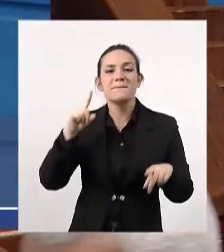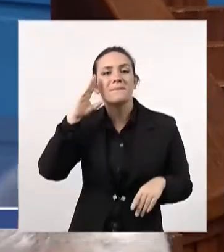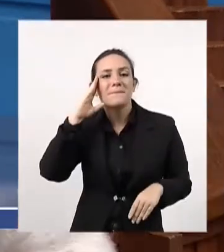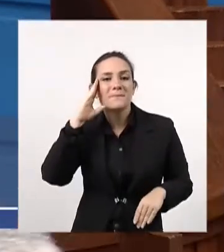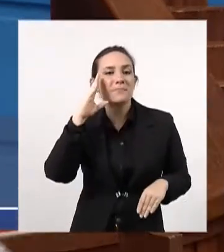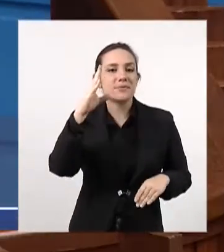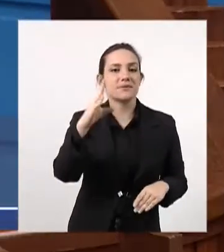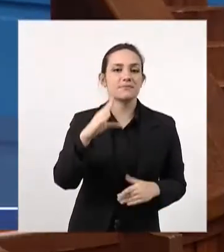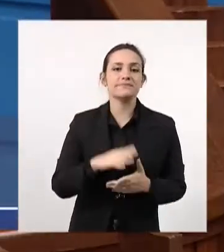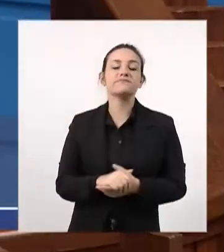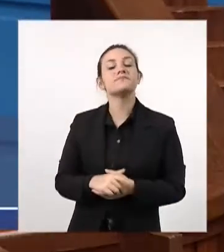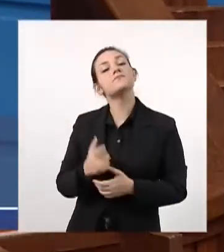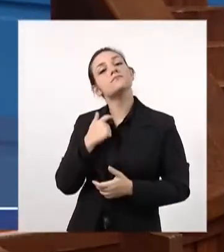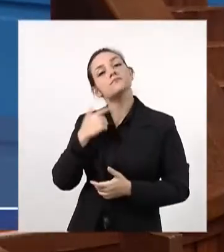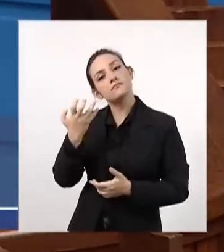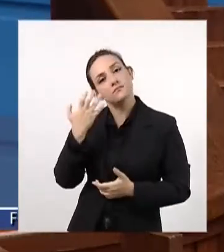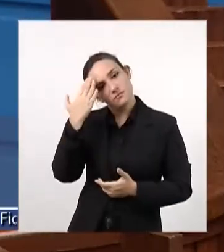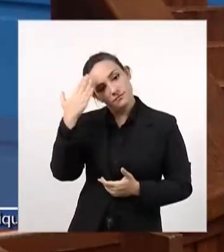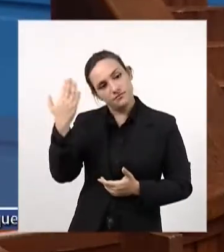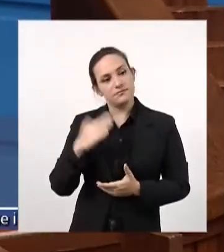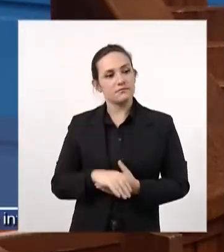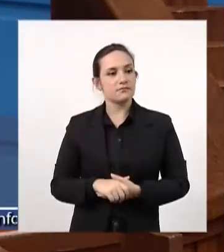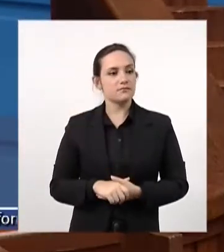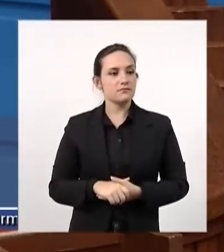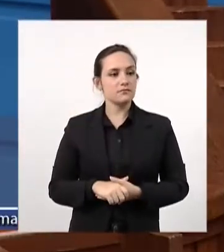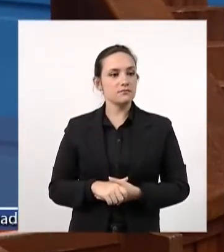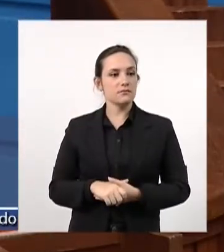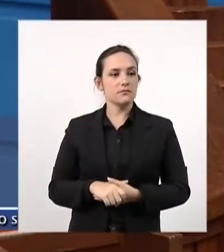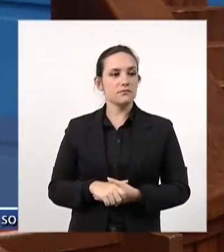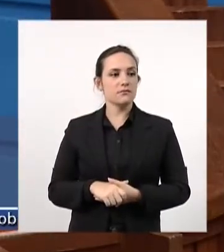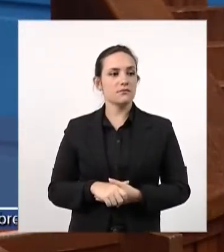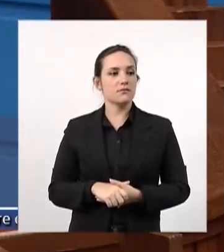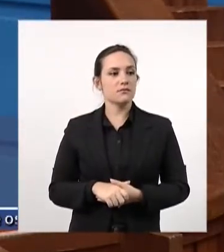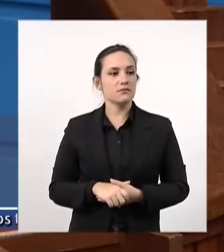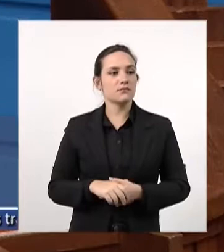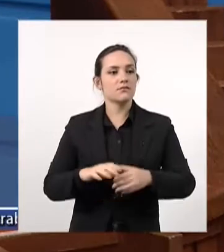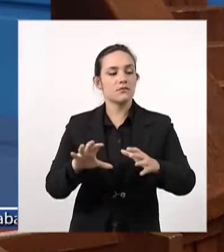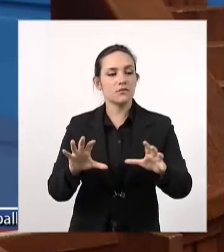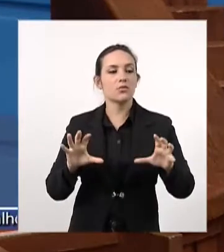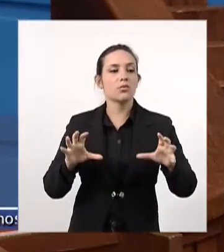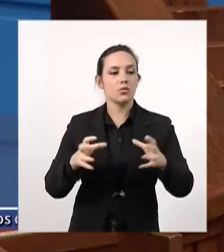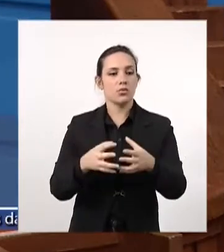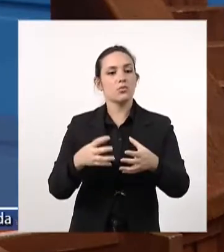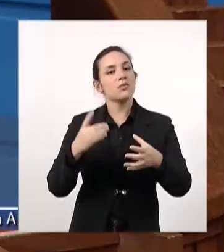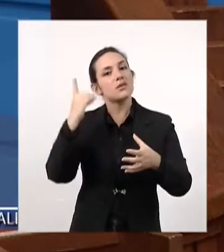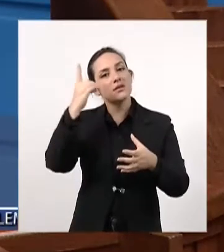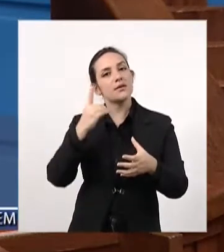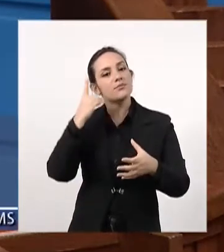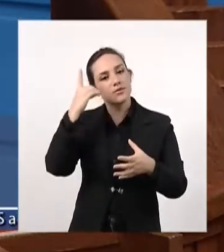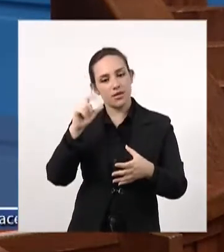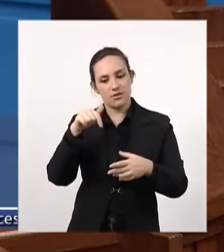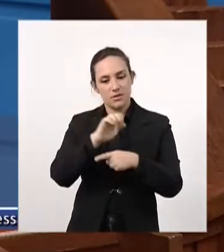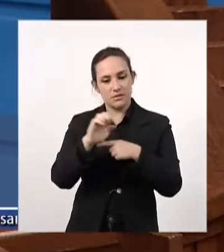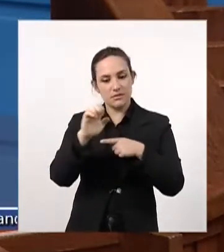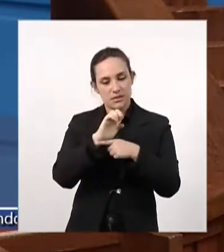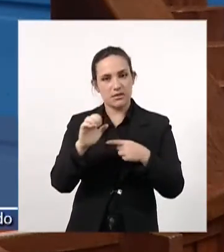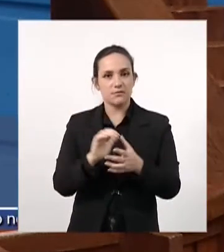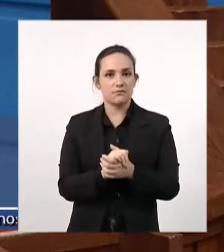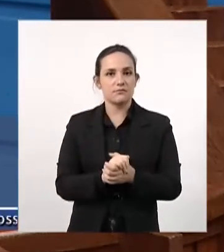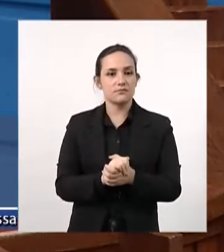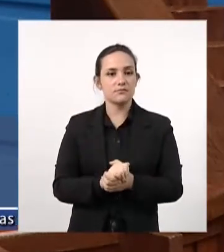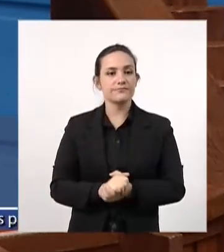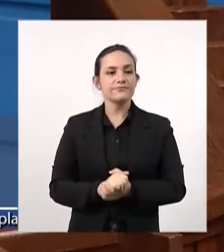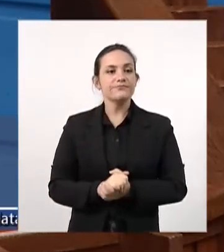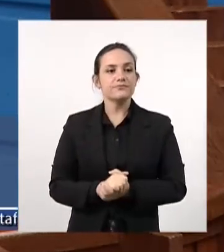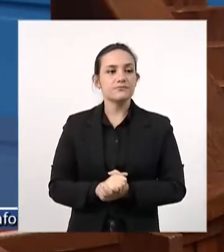sobretudo, uma mensagem de agradecimento aos deputados estaduais.